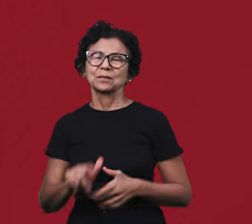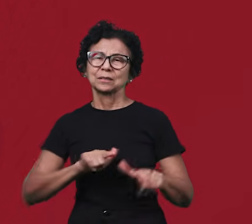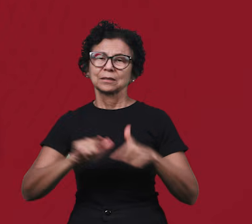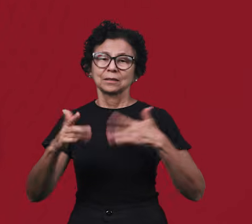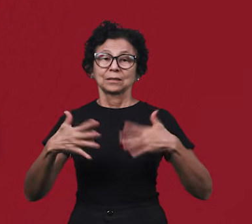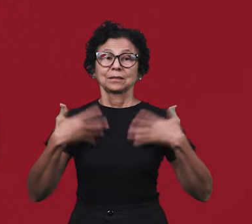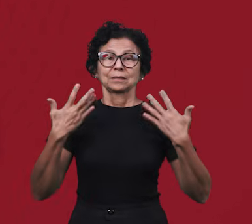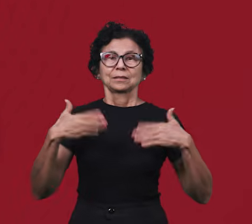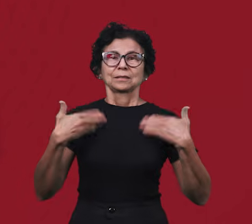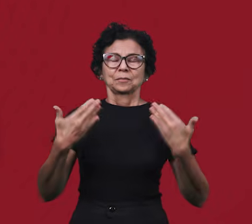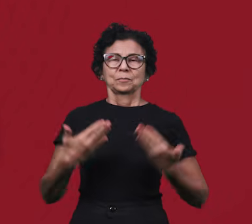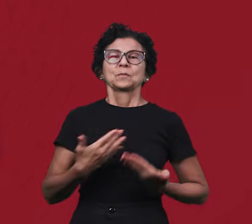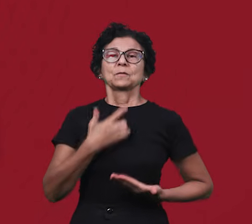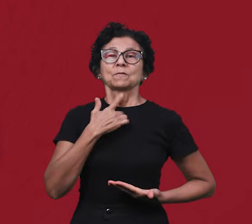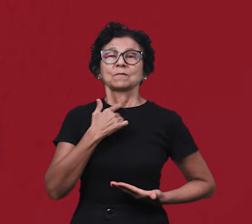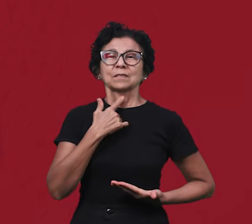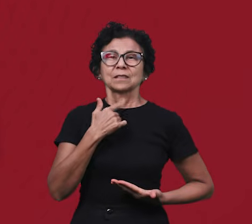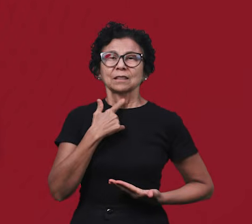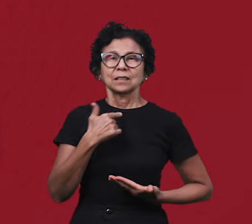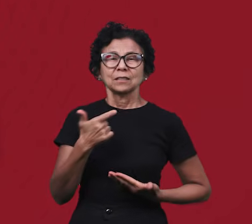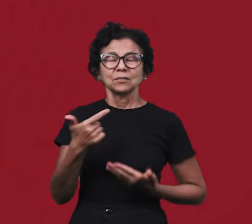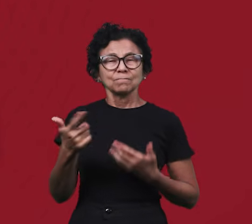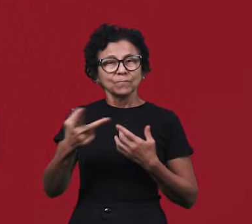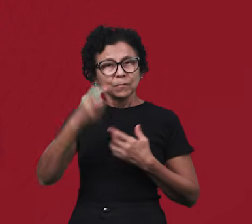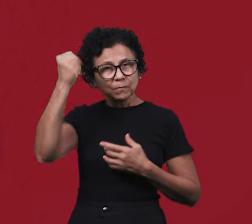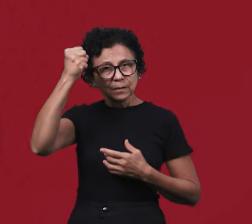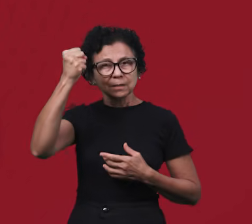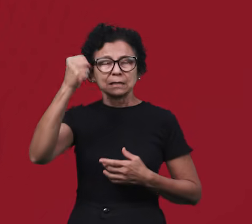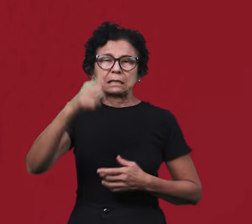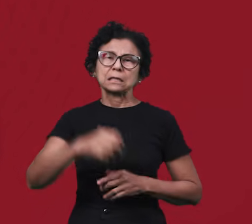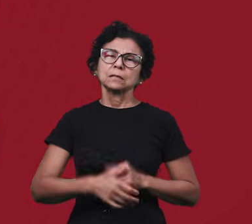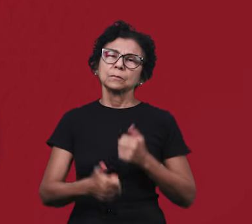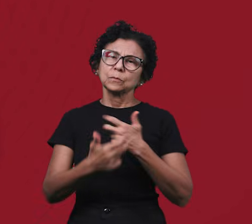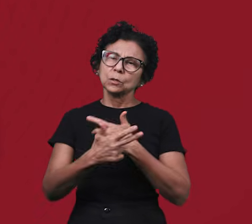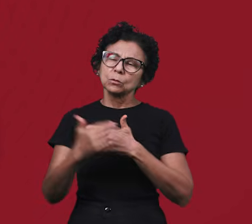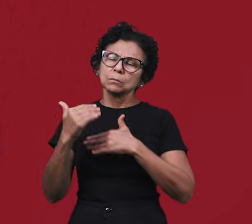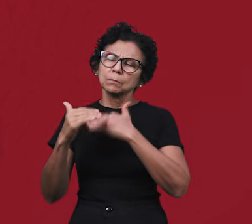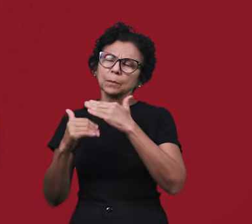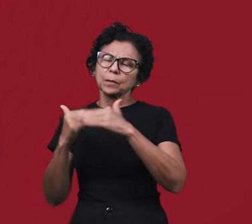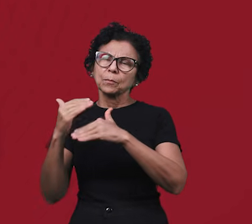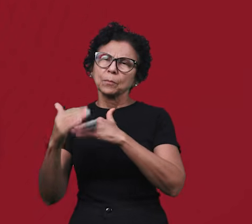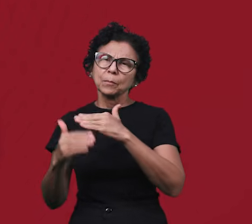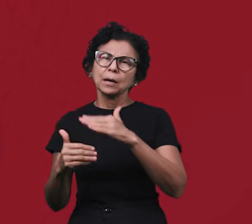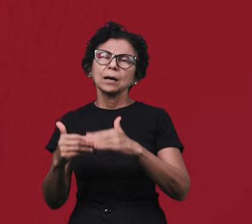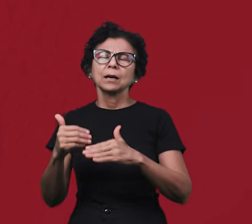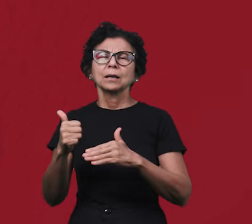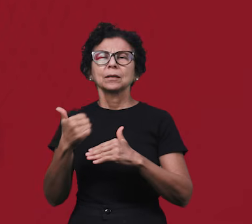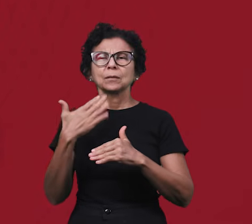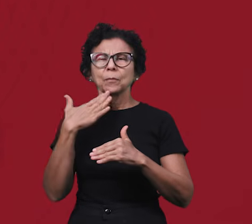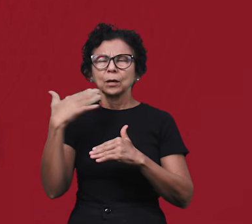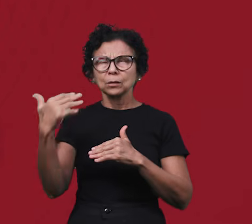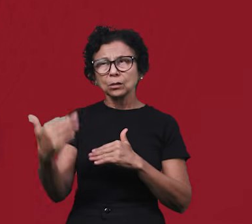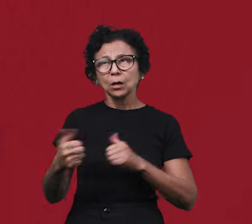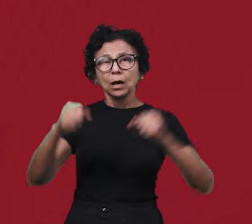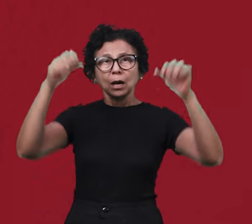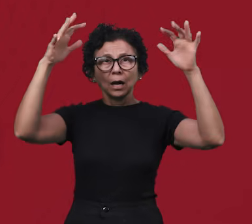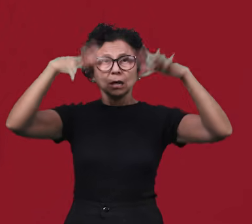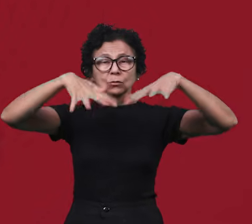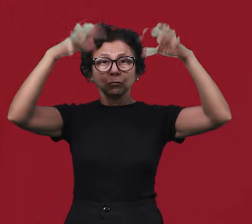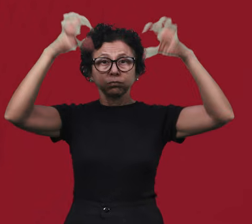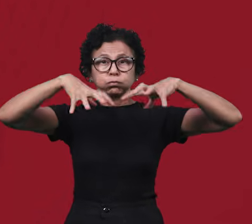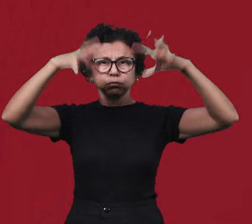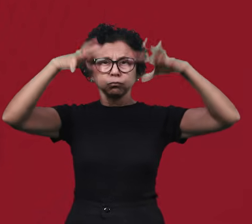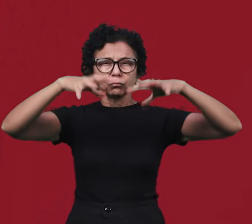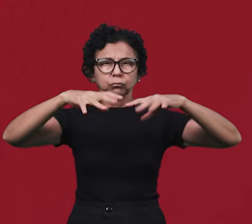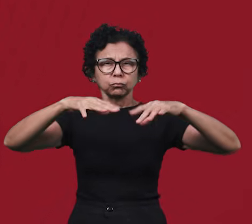ânimo, com vontade de vencer, e as coisas foram melhorando, as chuvas passando, e por fim